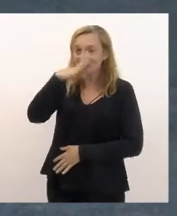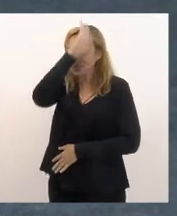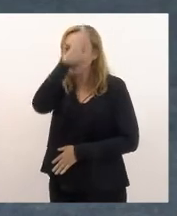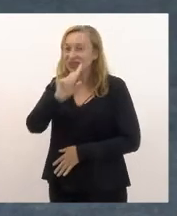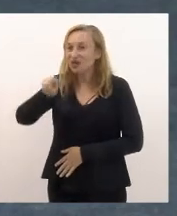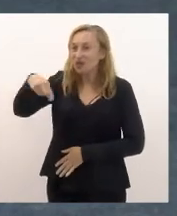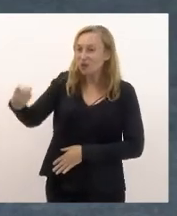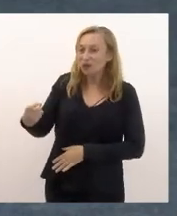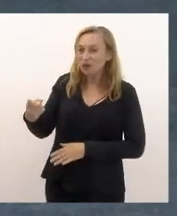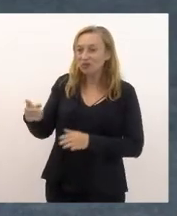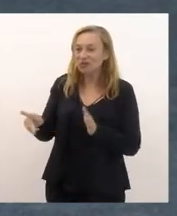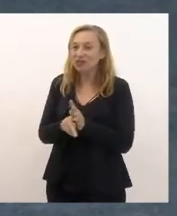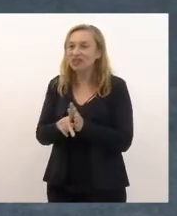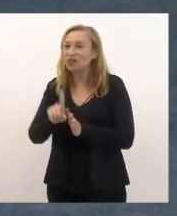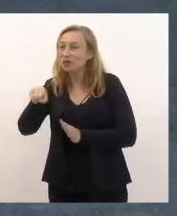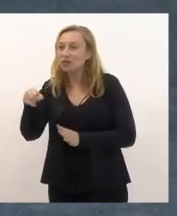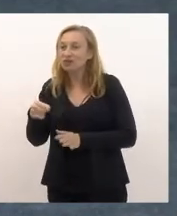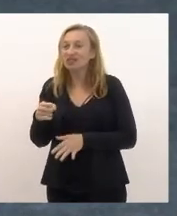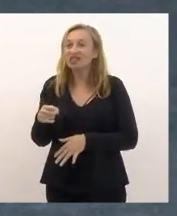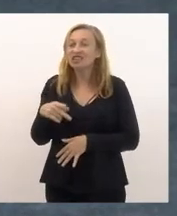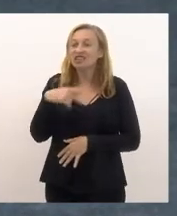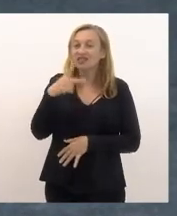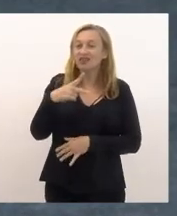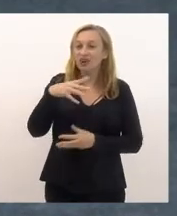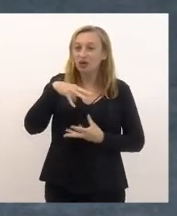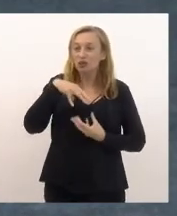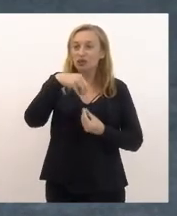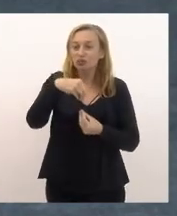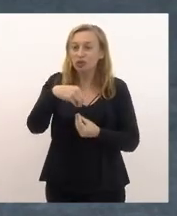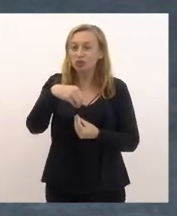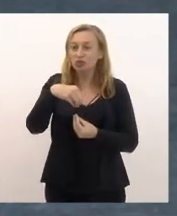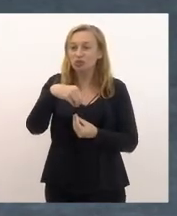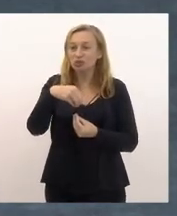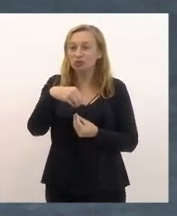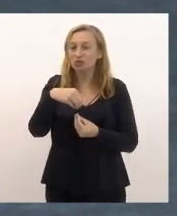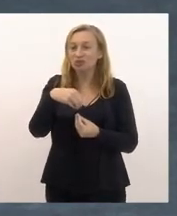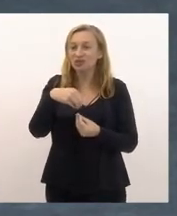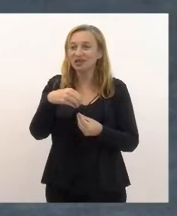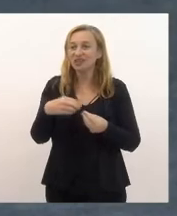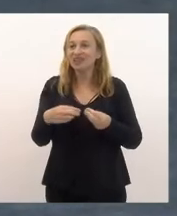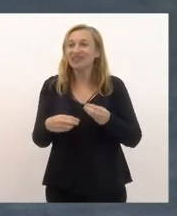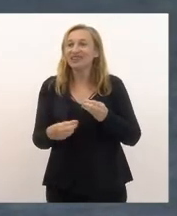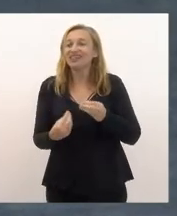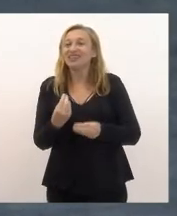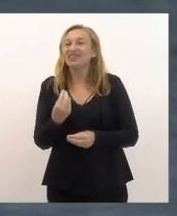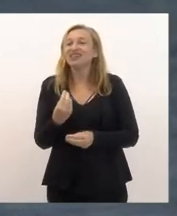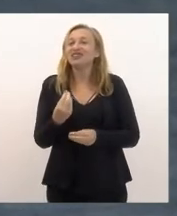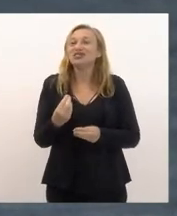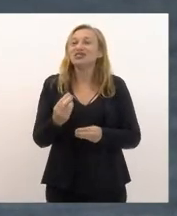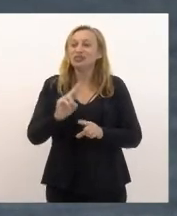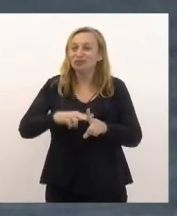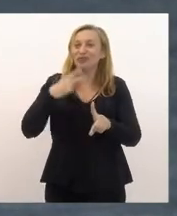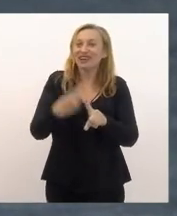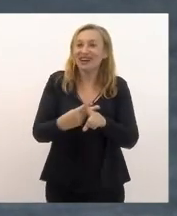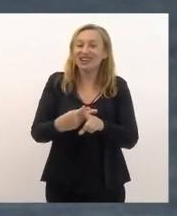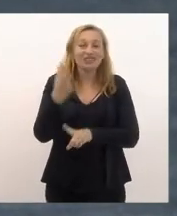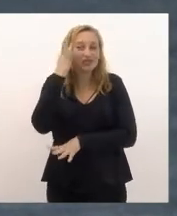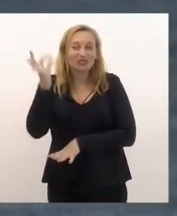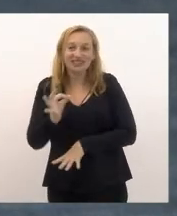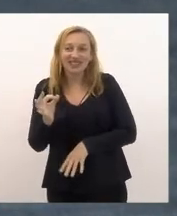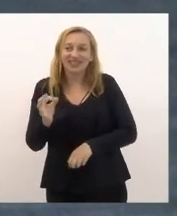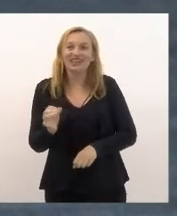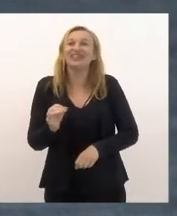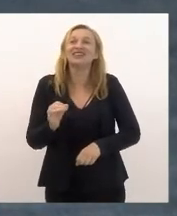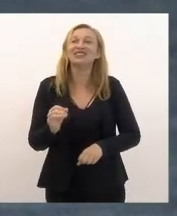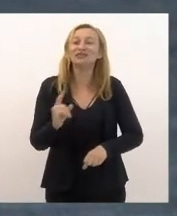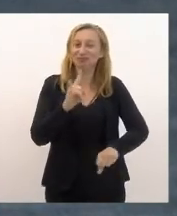trazia uma outra aberração, que ele colocava os espíritos duplos. Eu não sei se os espíritos duplos estariam contemplados para usar esse tipo de banheiro também. Fica